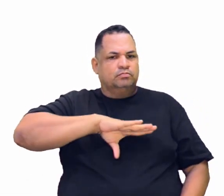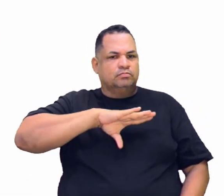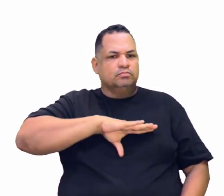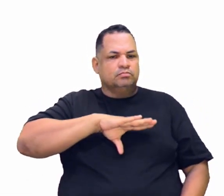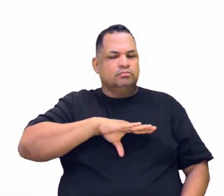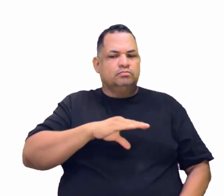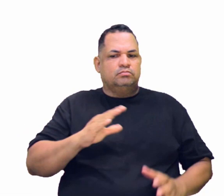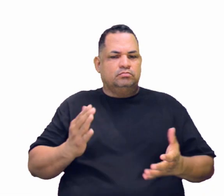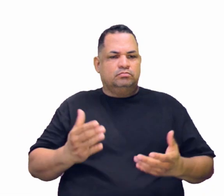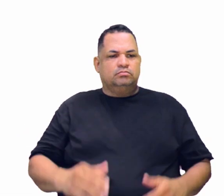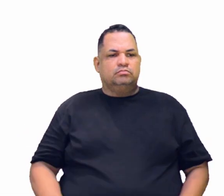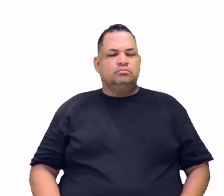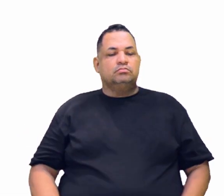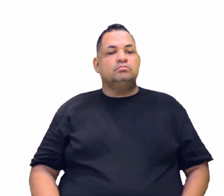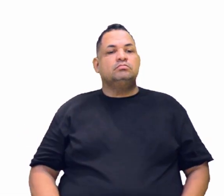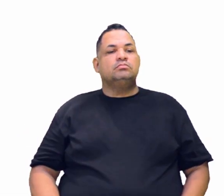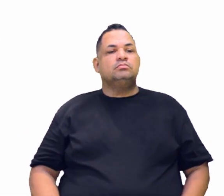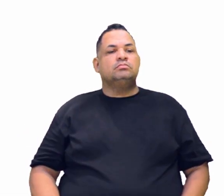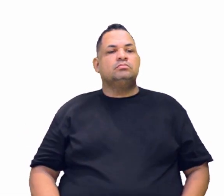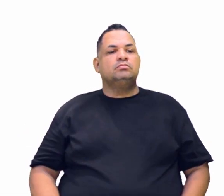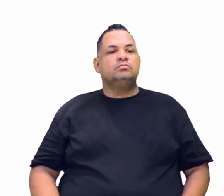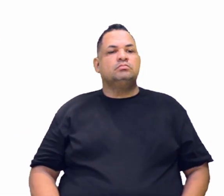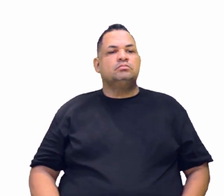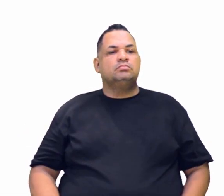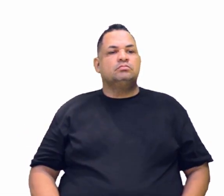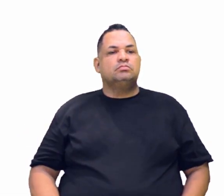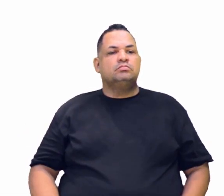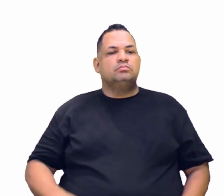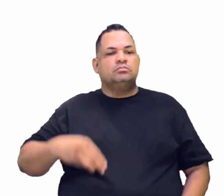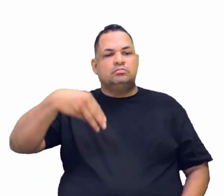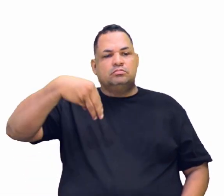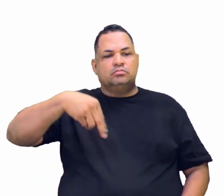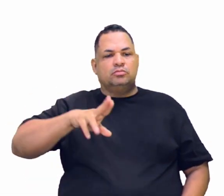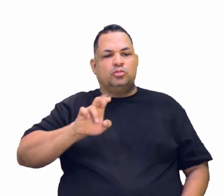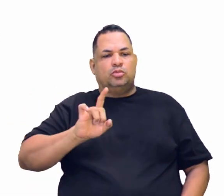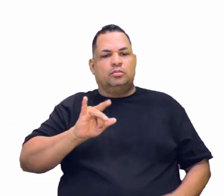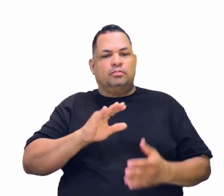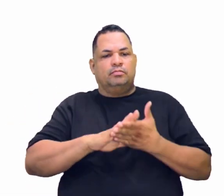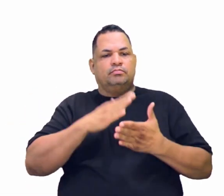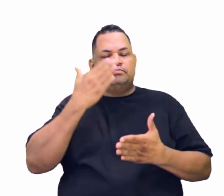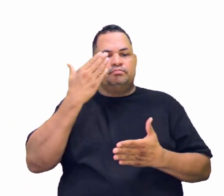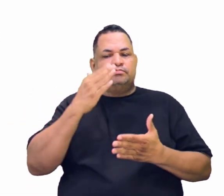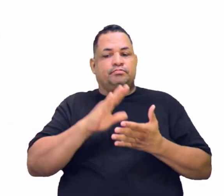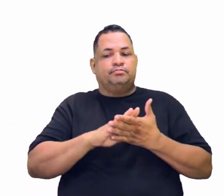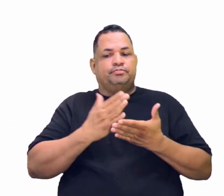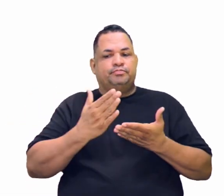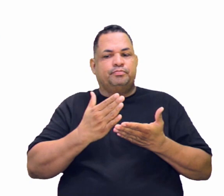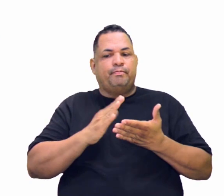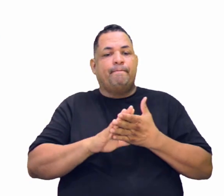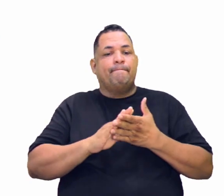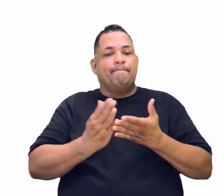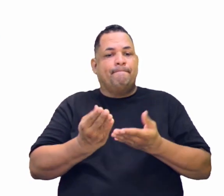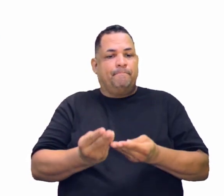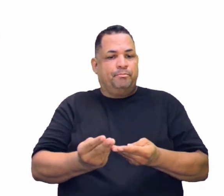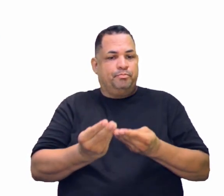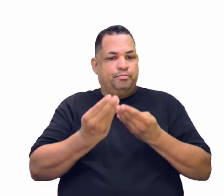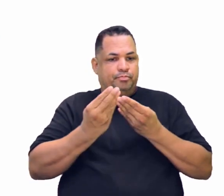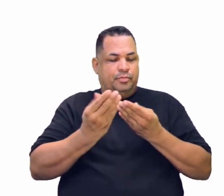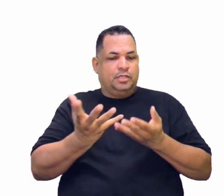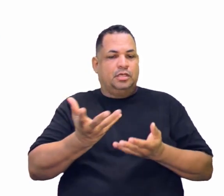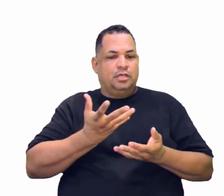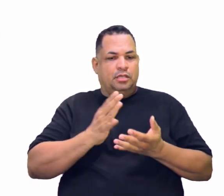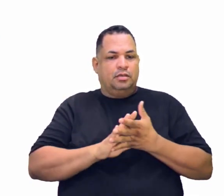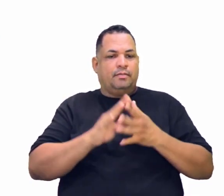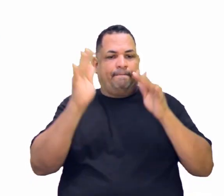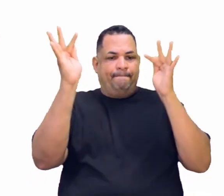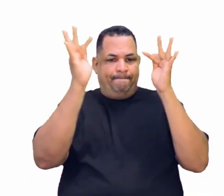para não ser atacados. O Mura, eles vão pedir uma trégua em